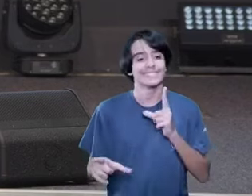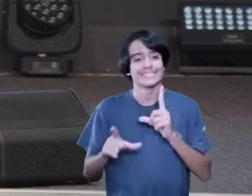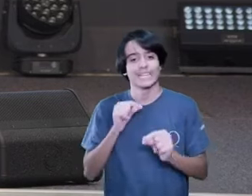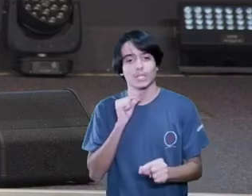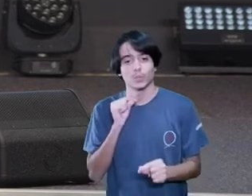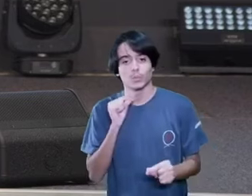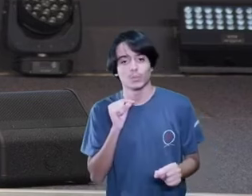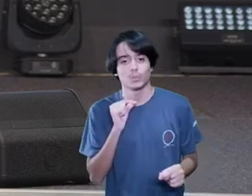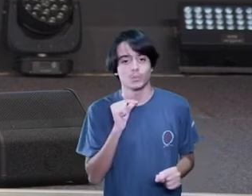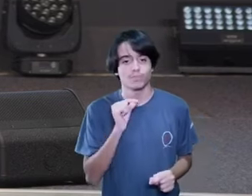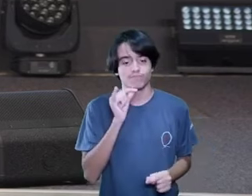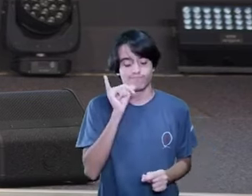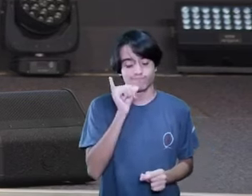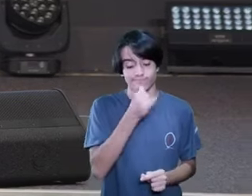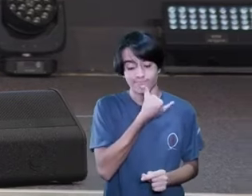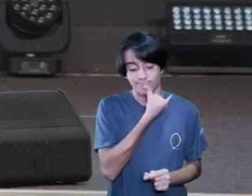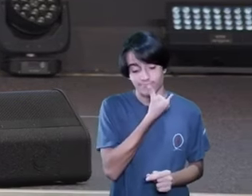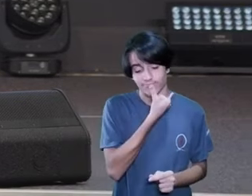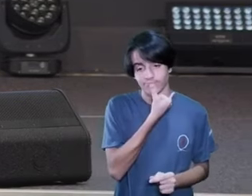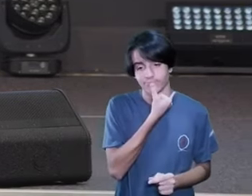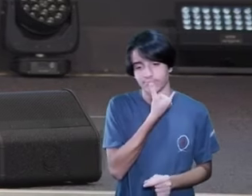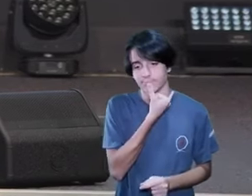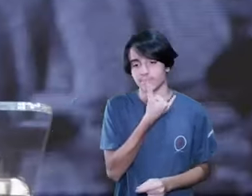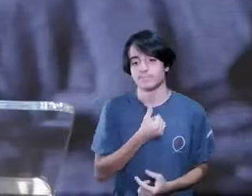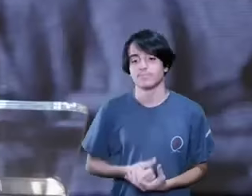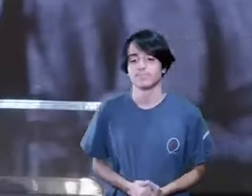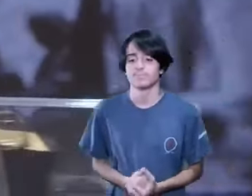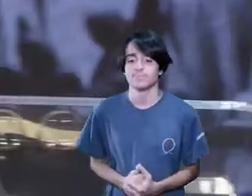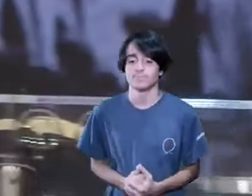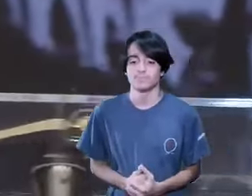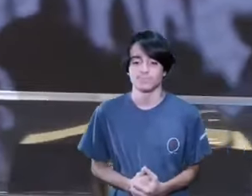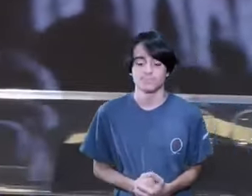retirou-se triste.